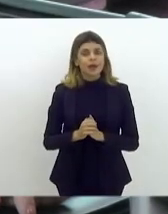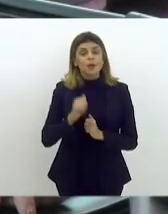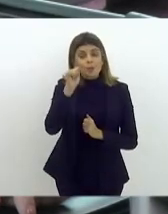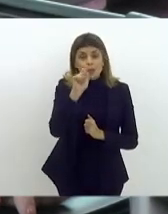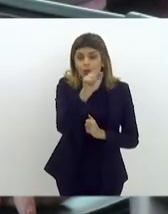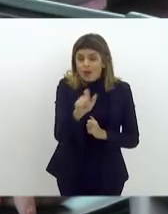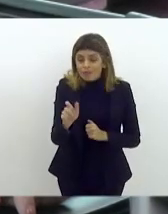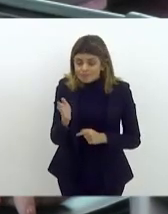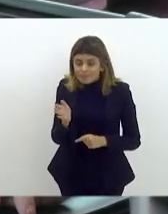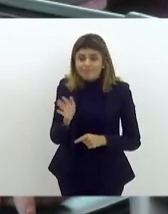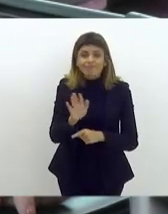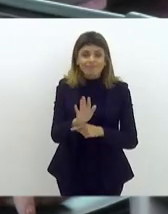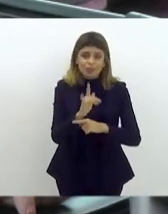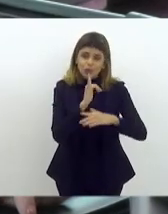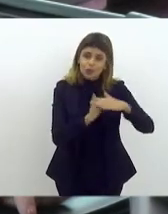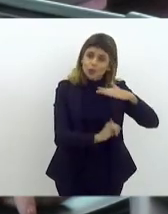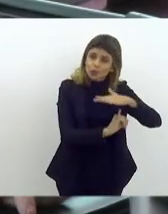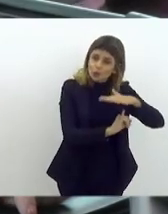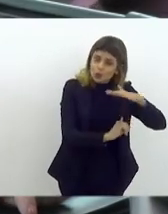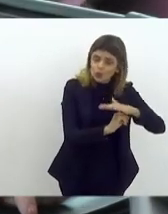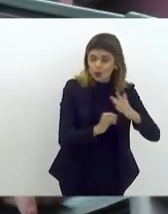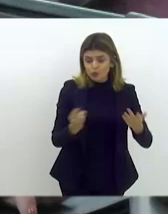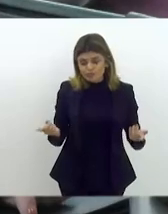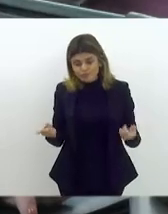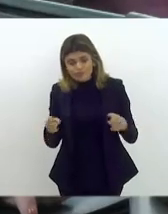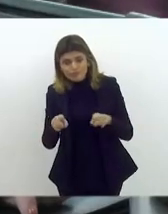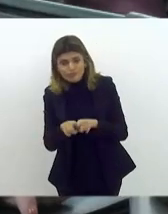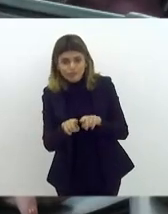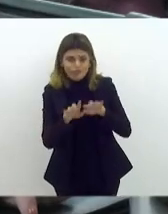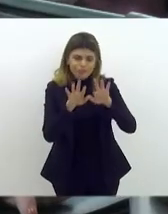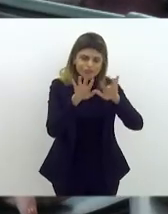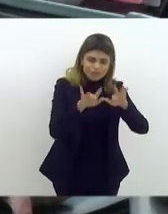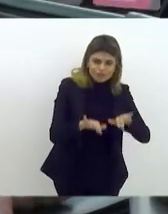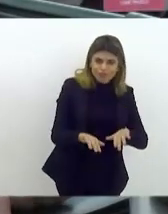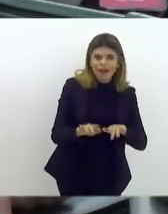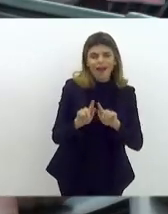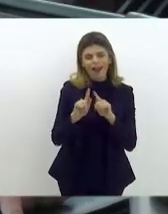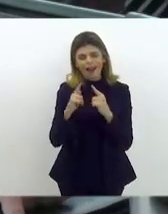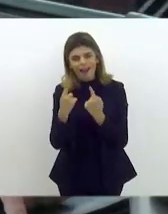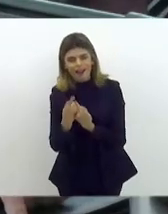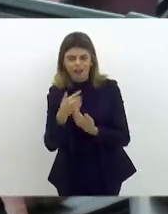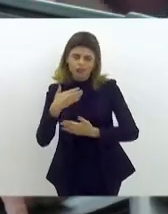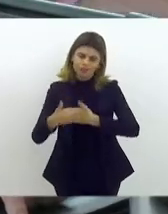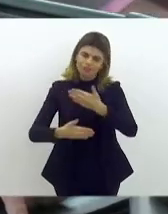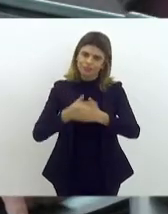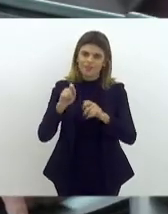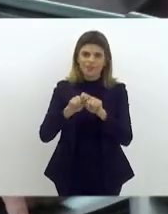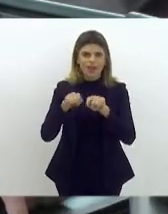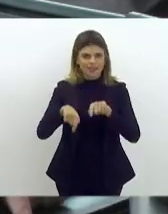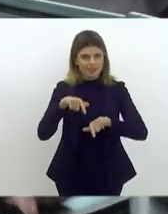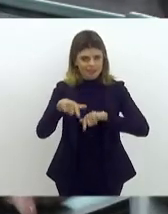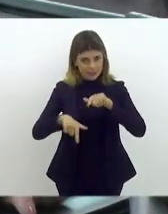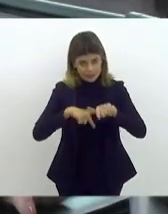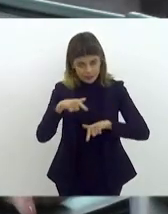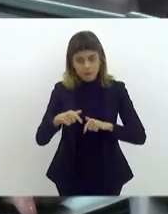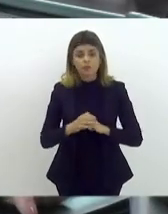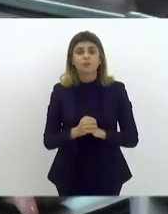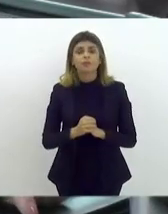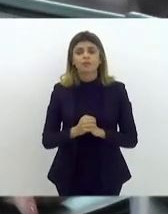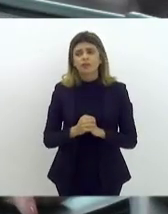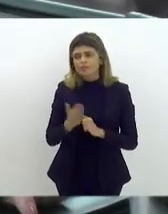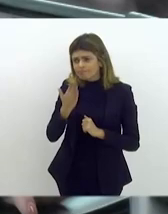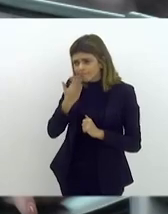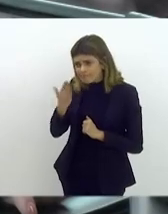contribuir também com o Instituto com a produção Legislativa que a gente faz nessa casa eu queria só